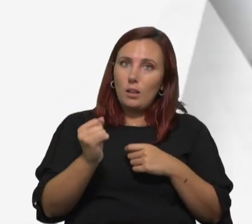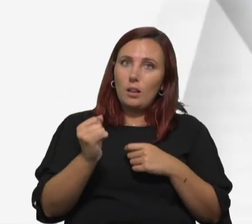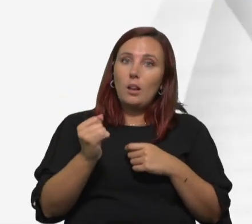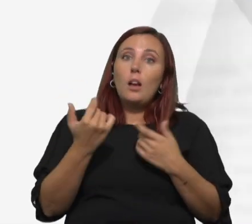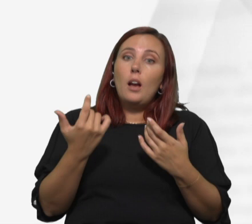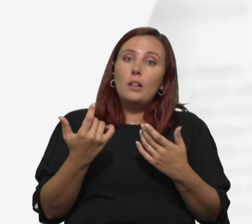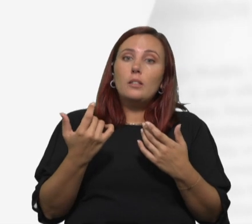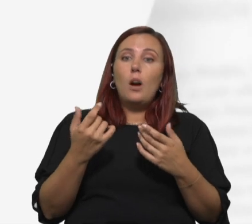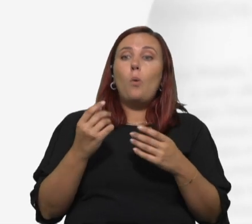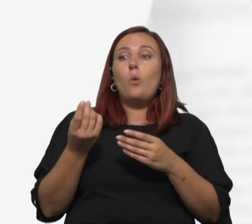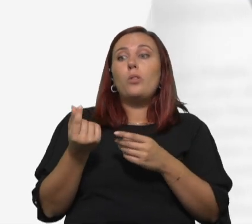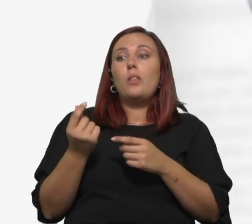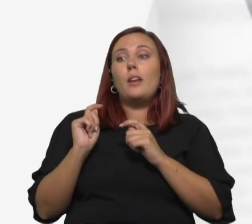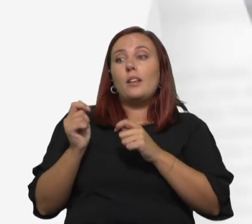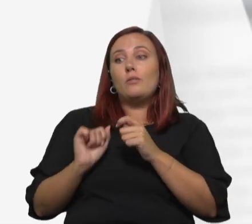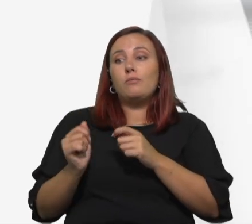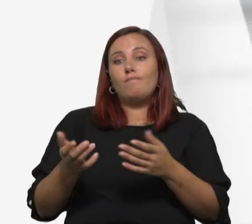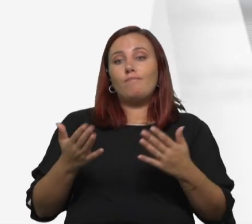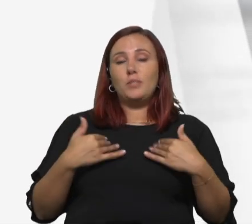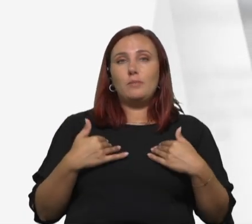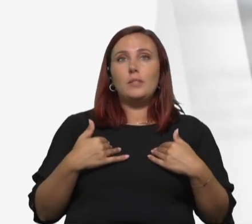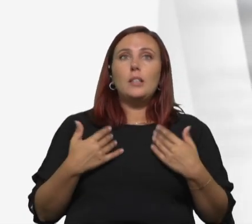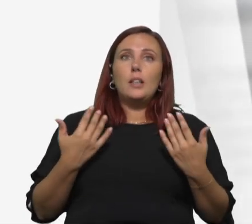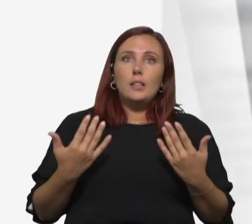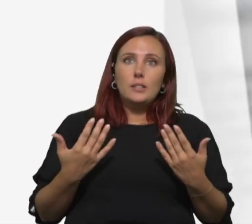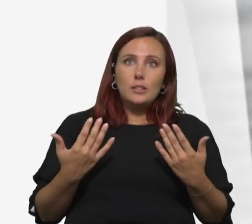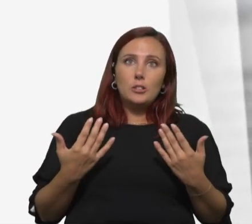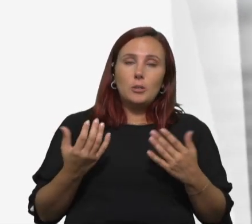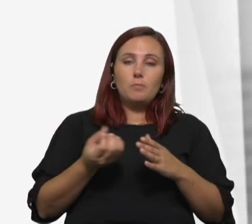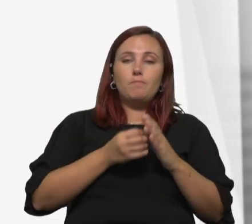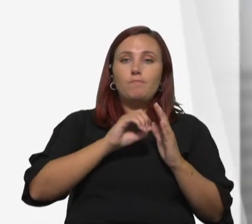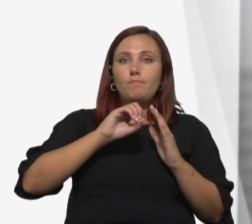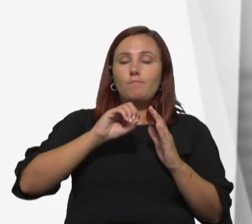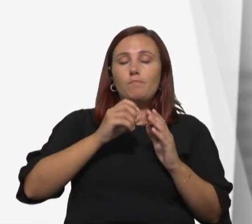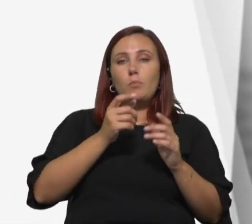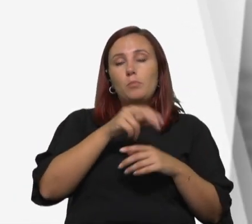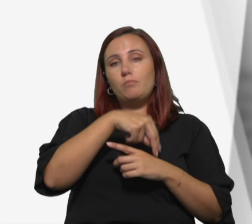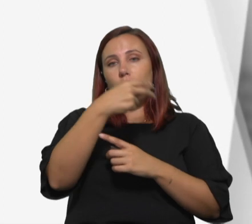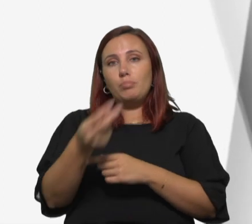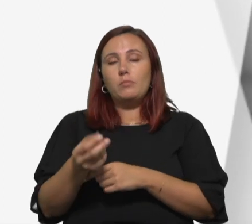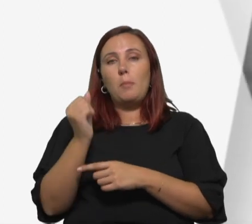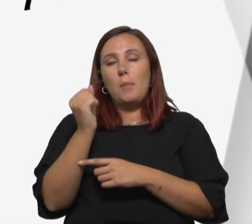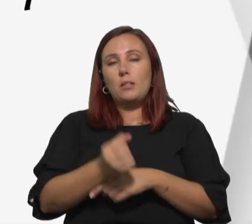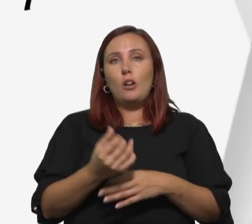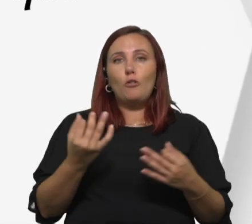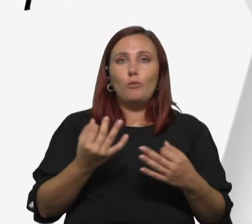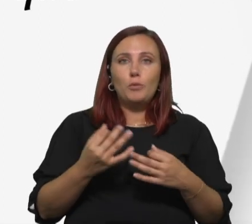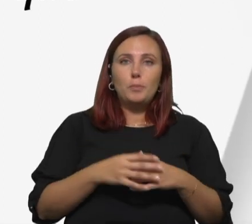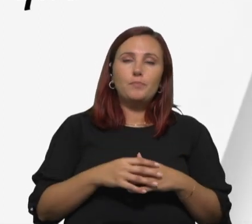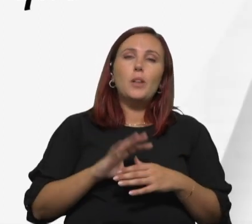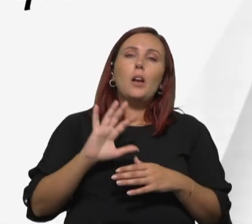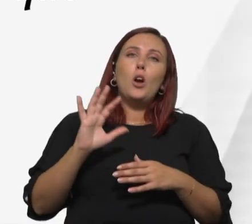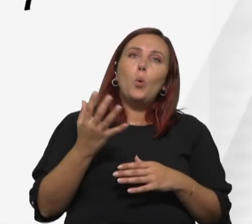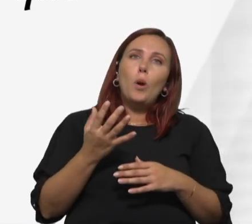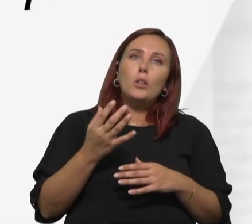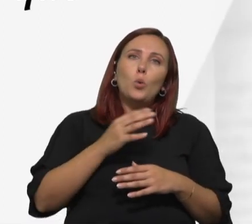com a sua herança. E agarrando-o, lançaram-no fora da vinha e mataram-no. Quando vier o